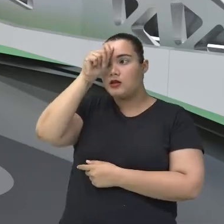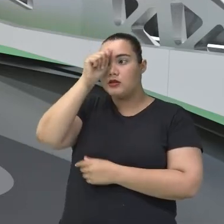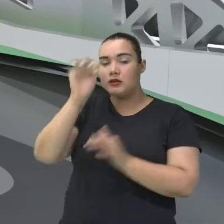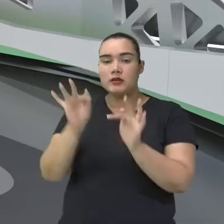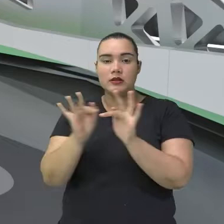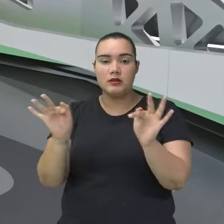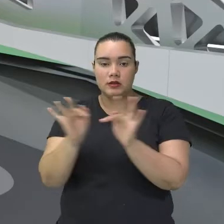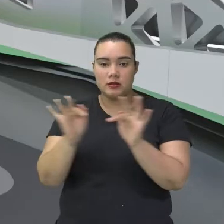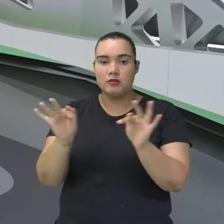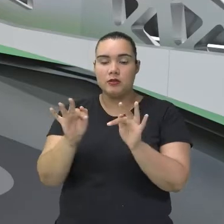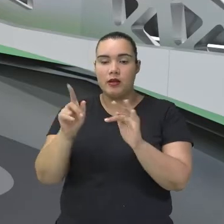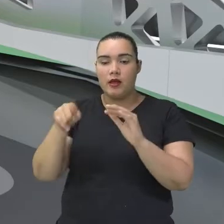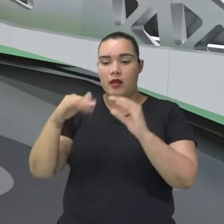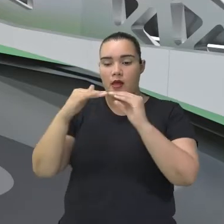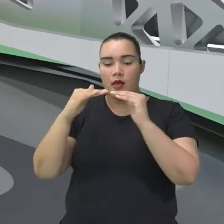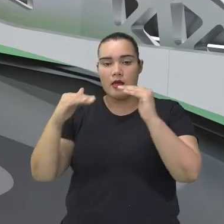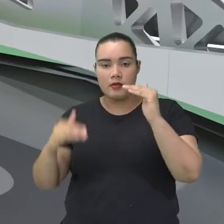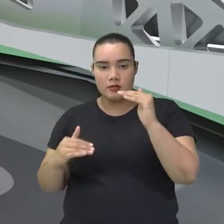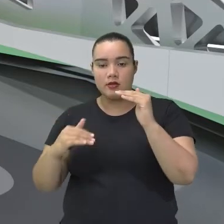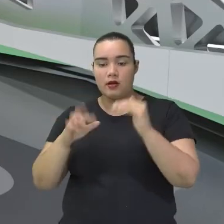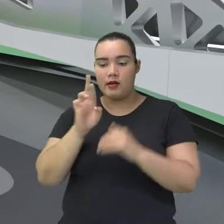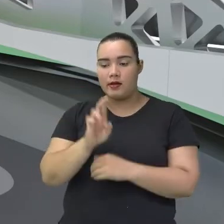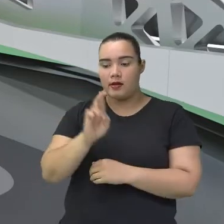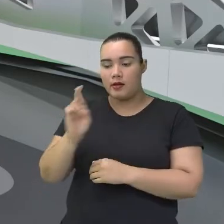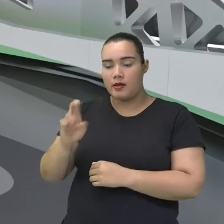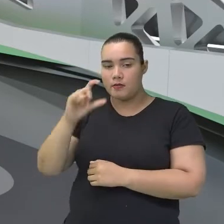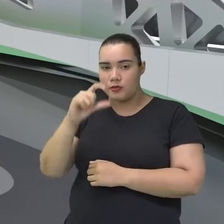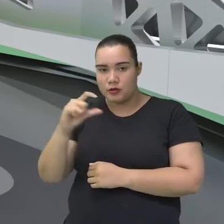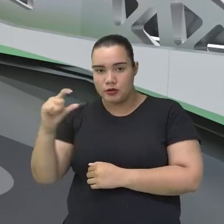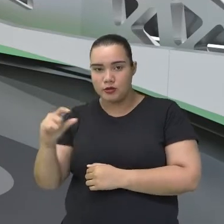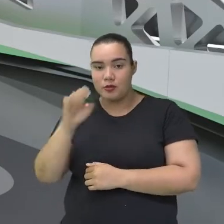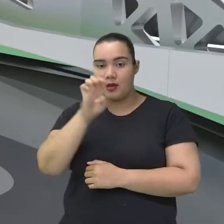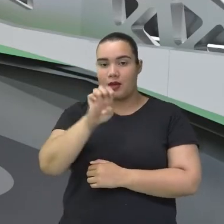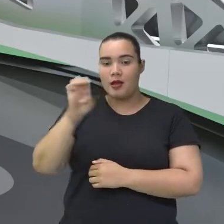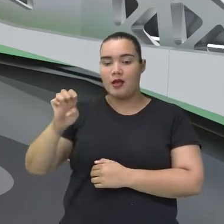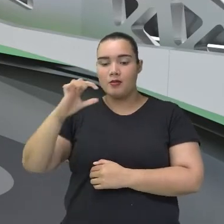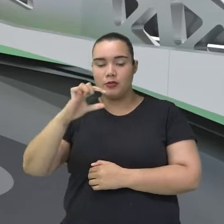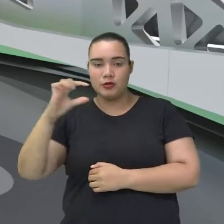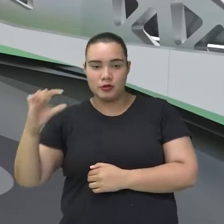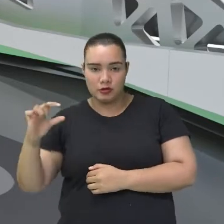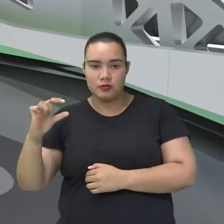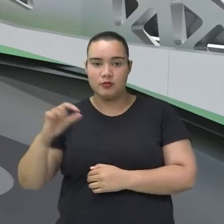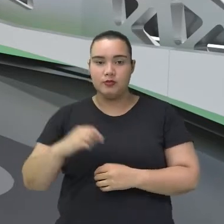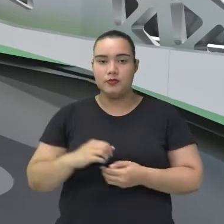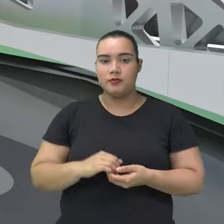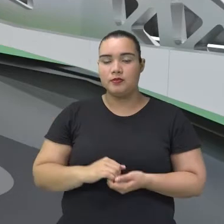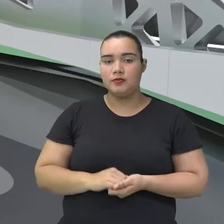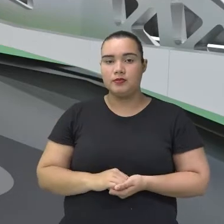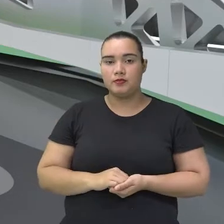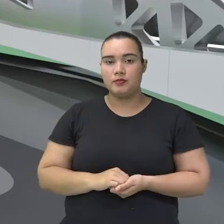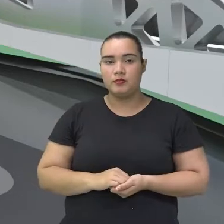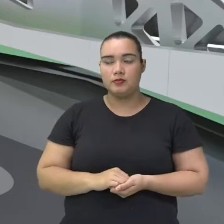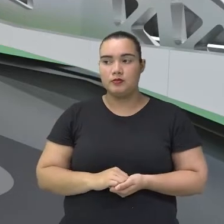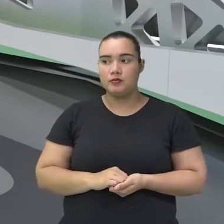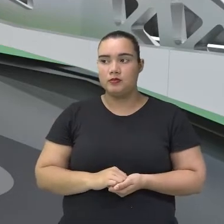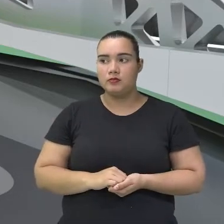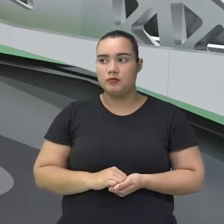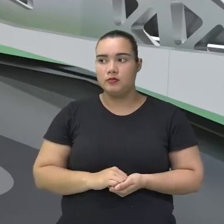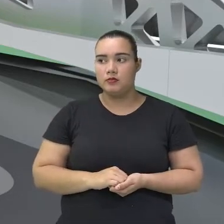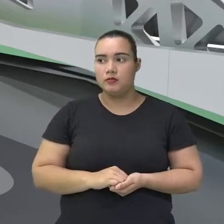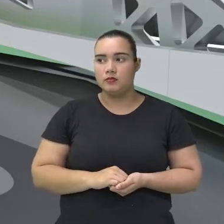é recessiva, Rzinho, Rzinho, Ezinho, Ezinho. Olhem só. Pode